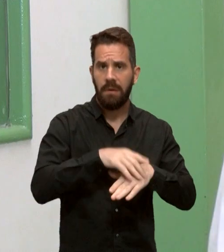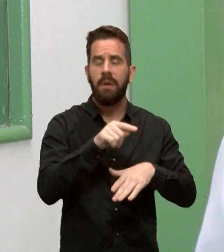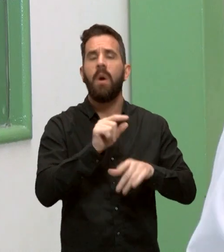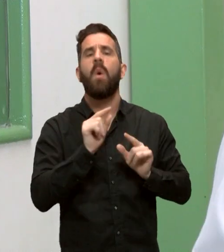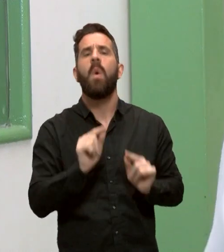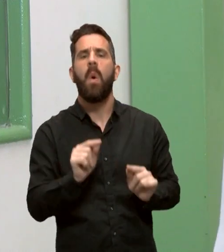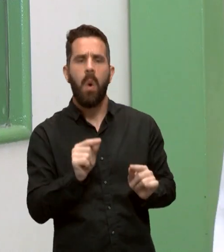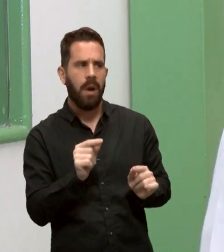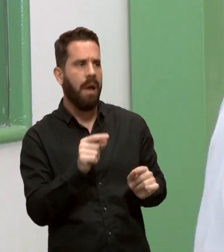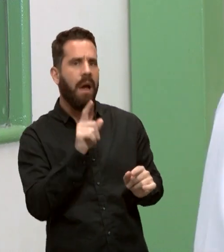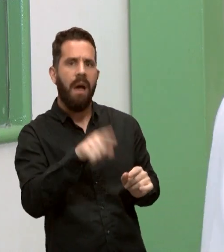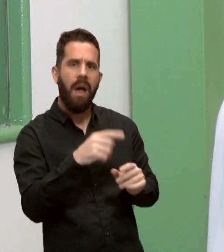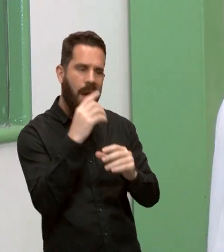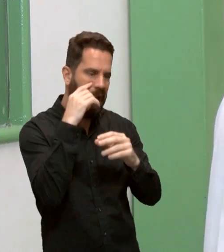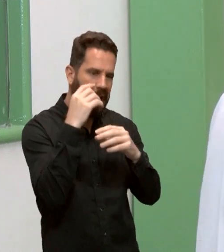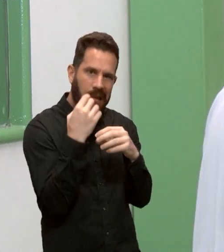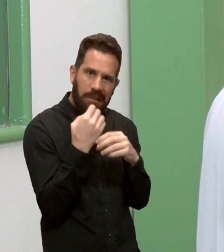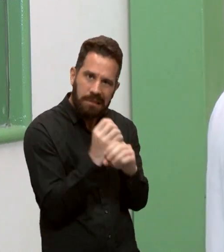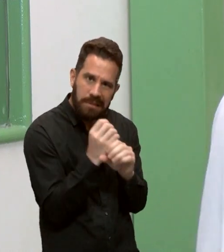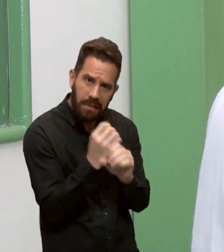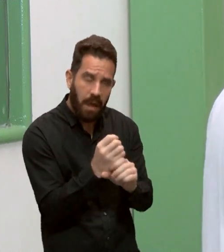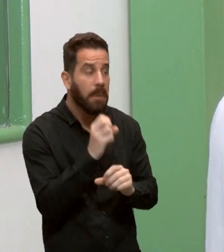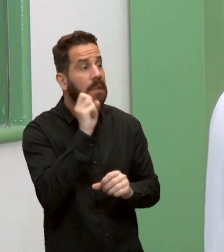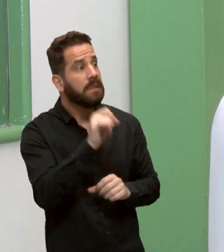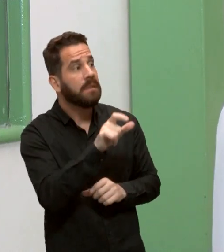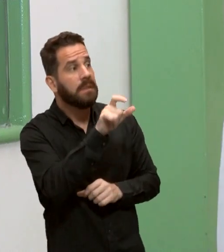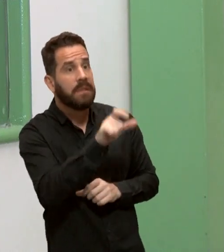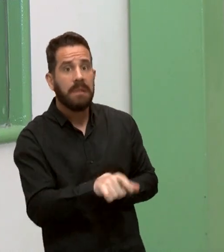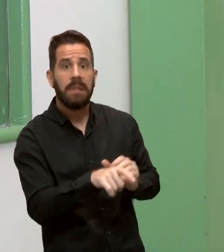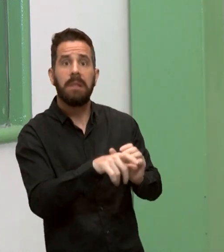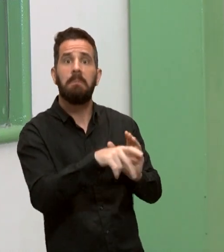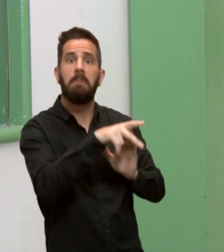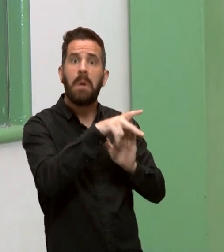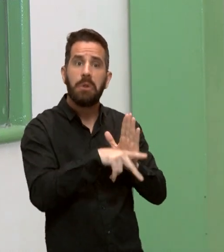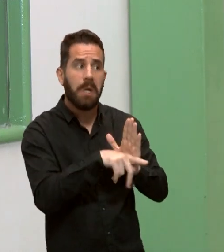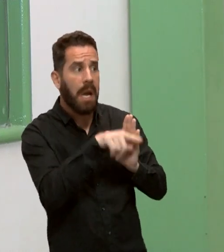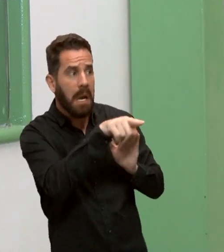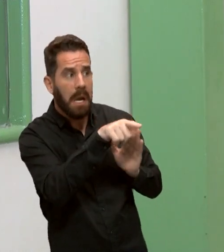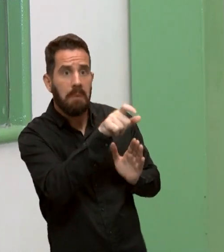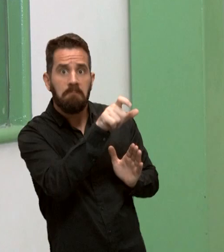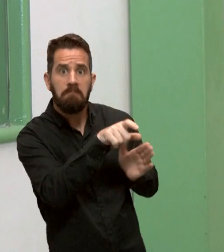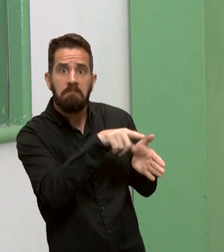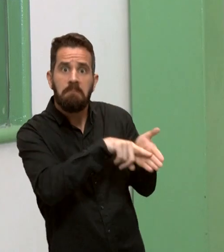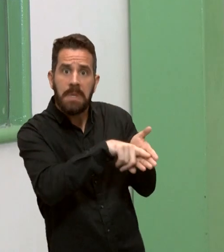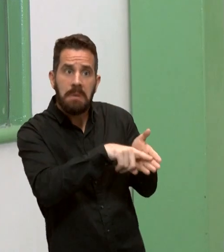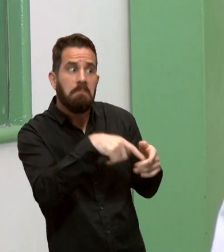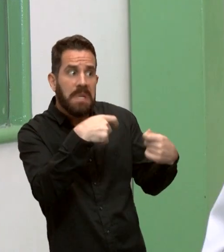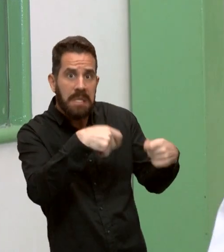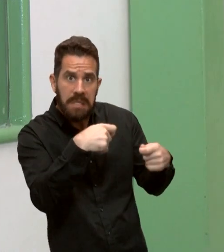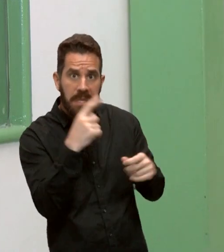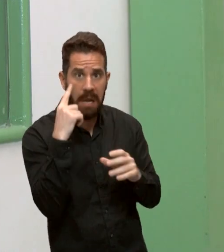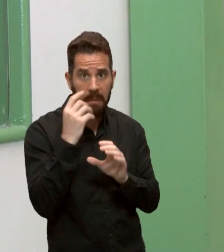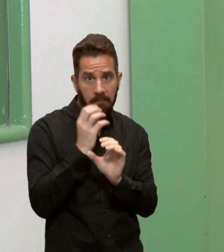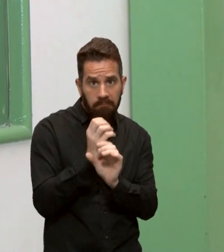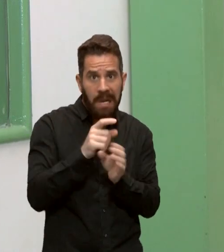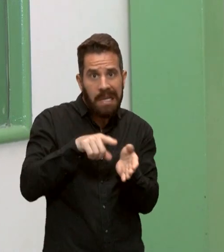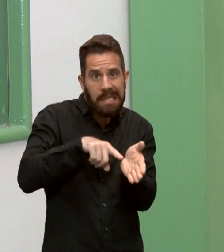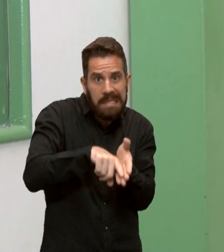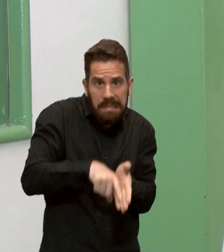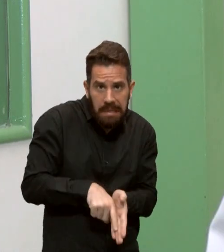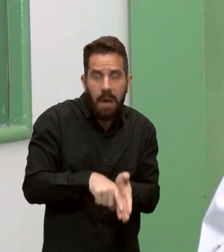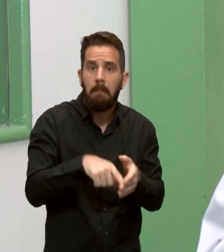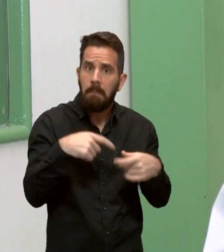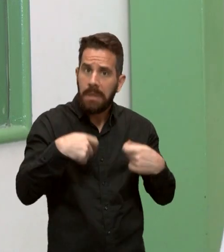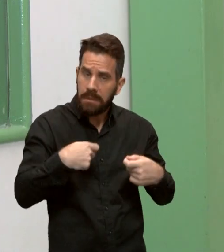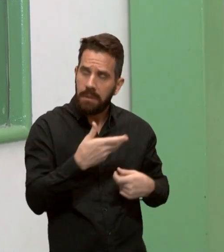exames, quando em algum projeto o pesquisador ali necessita disso. Então, a gente atende projetos tanto